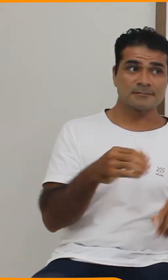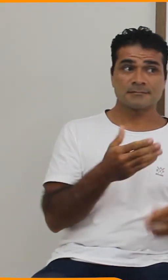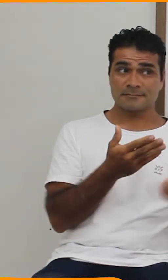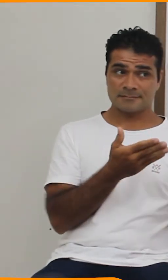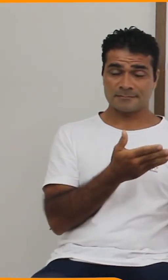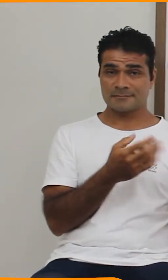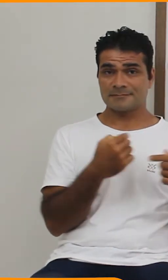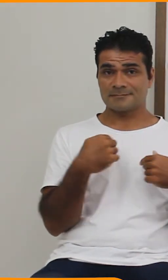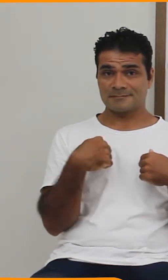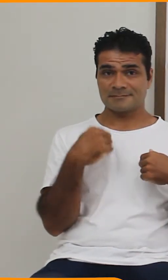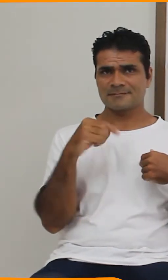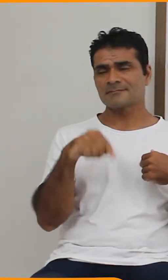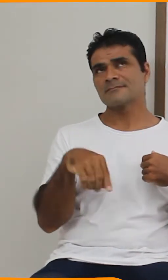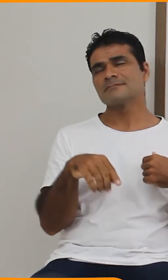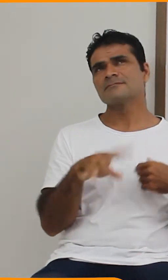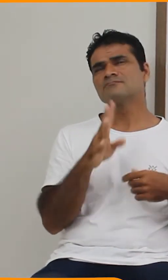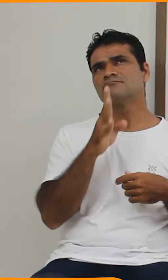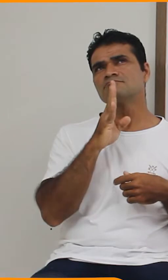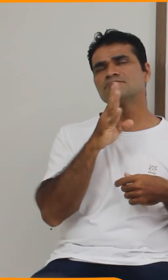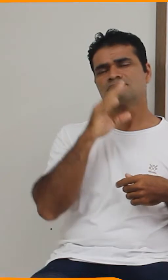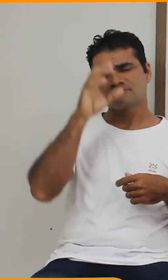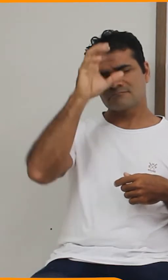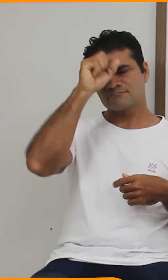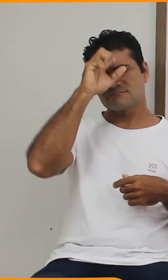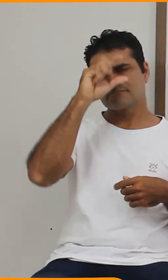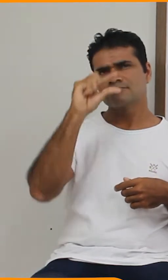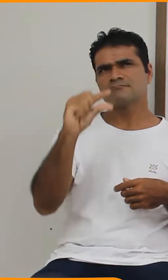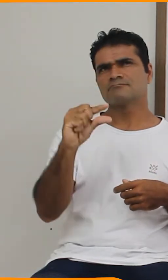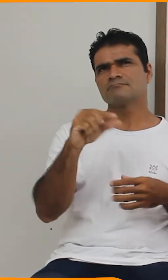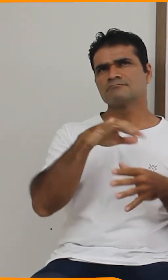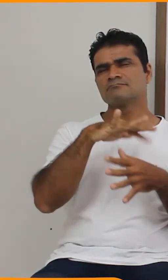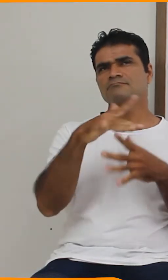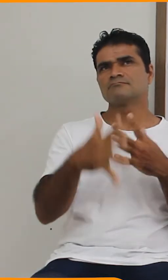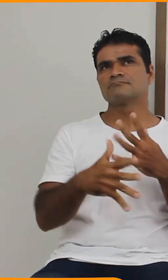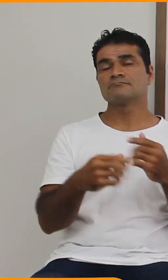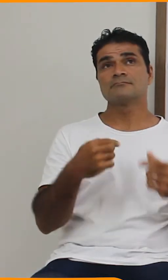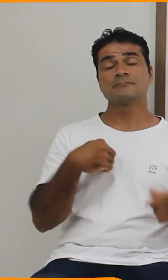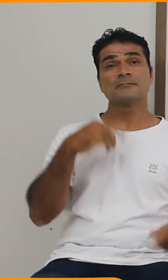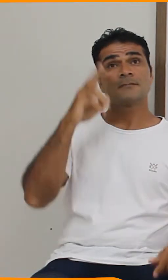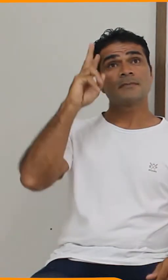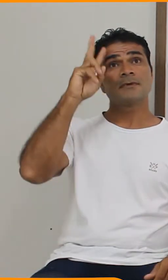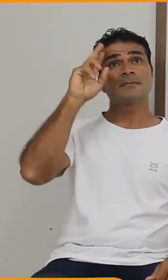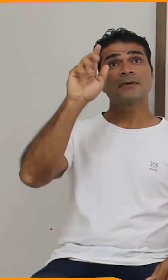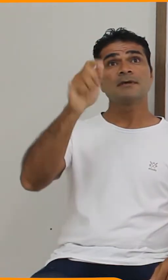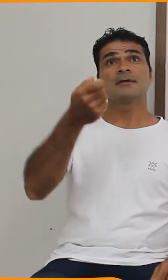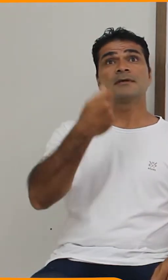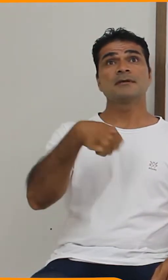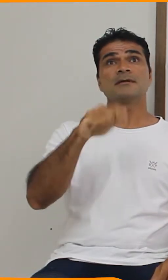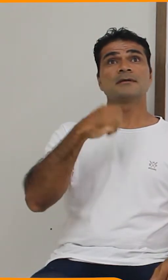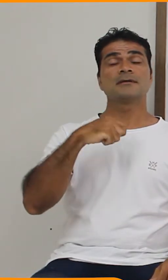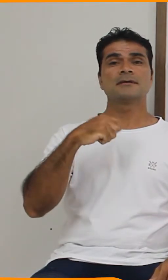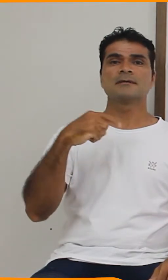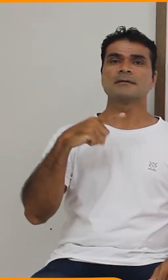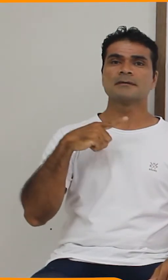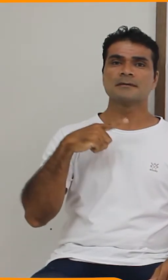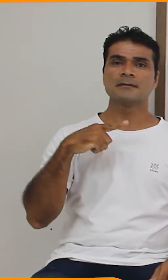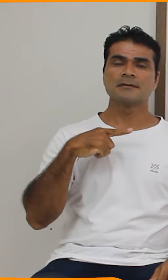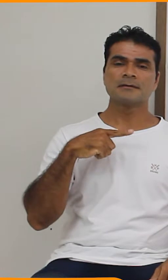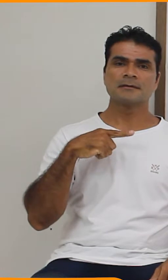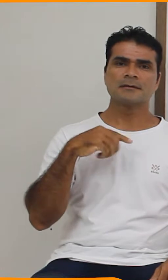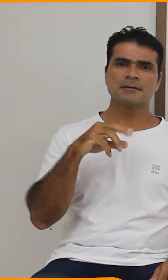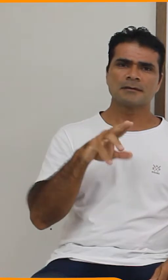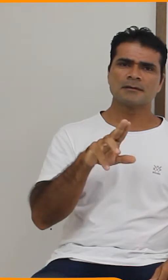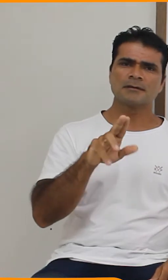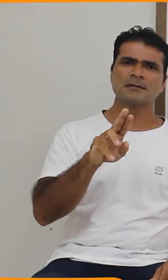aqui conhecendo um pouquinho sobre a Libras e lembrei que eu tenho um sinal, vocês sabiam? Vocês sabem o que é um